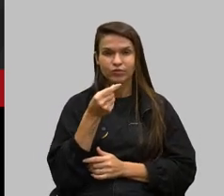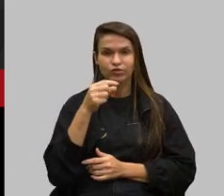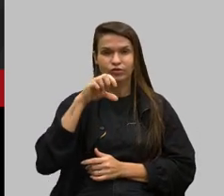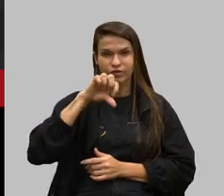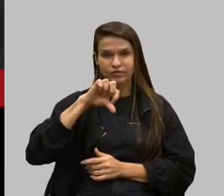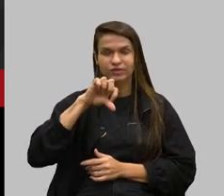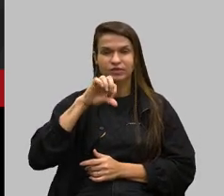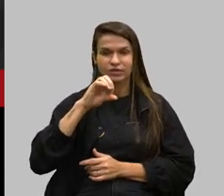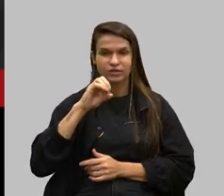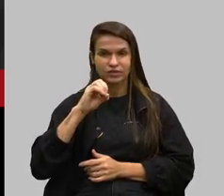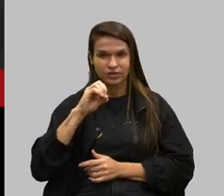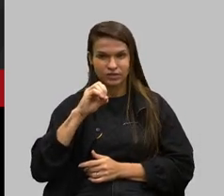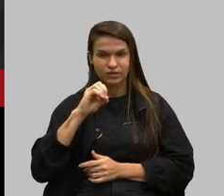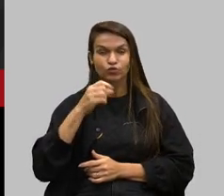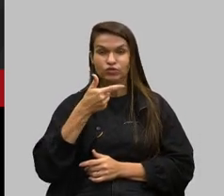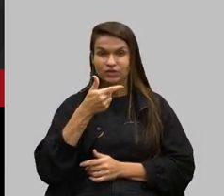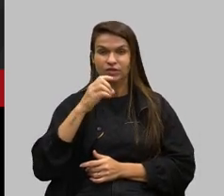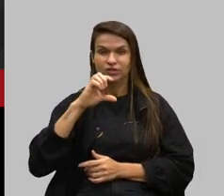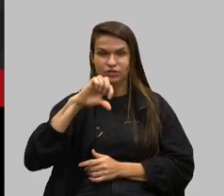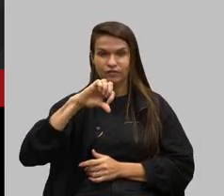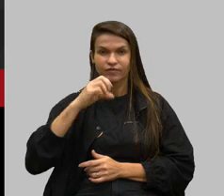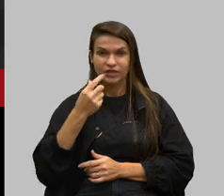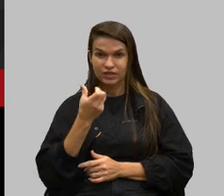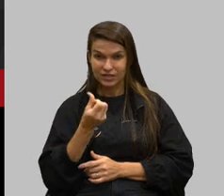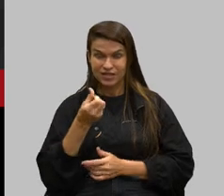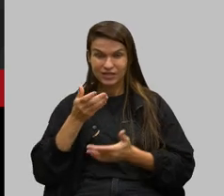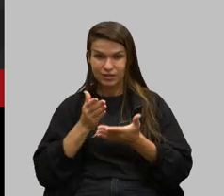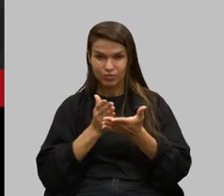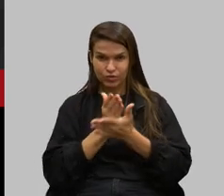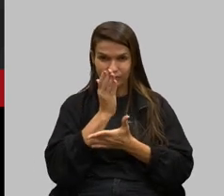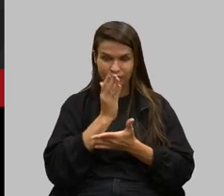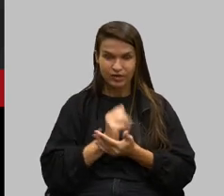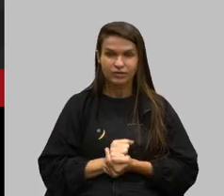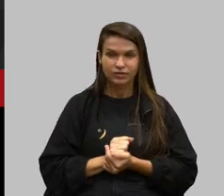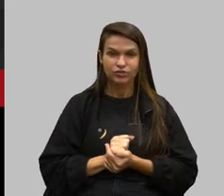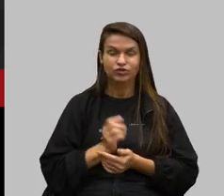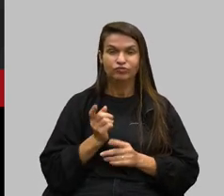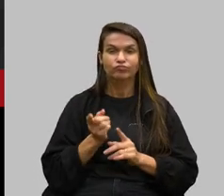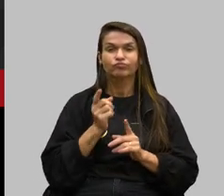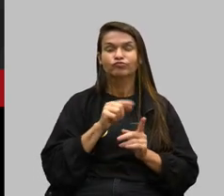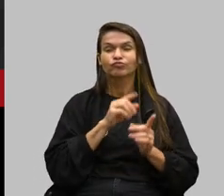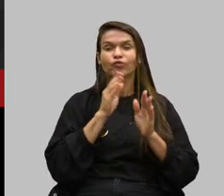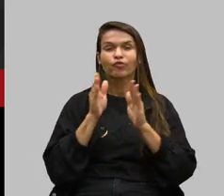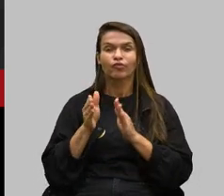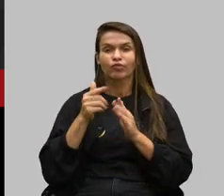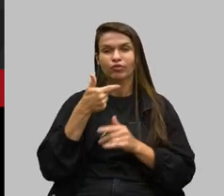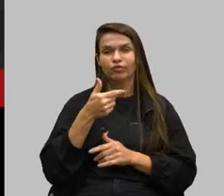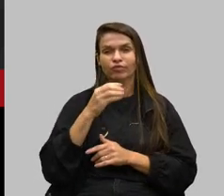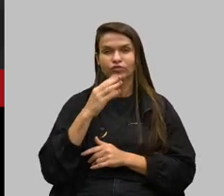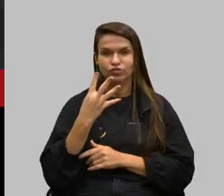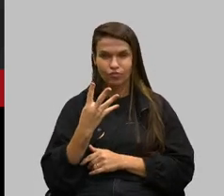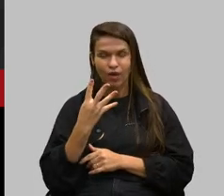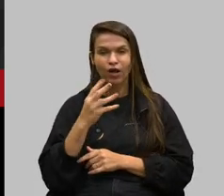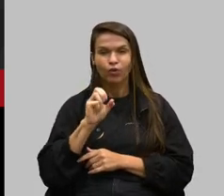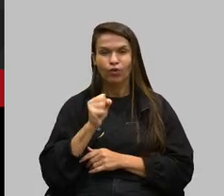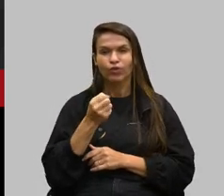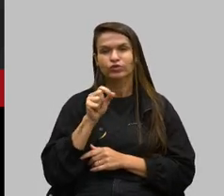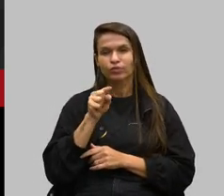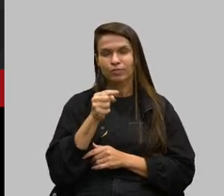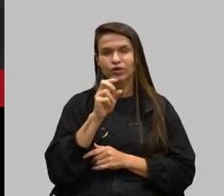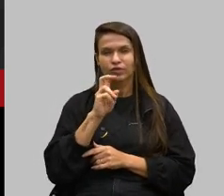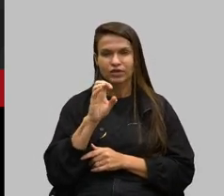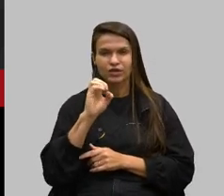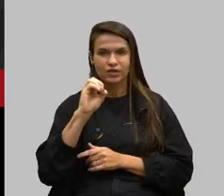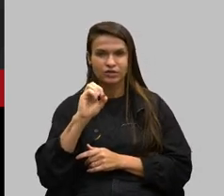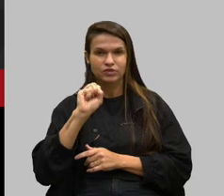626 296 aprovadas e já em 24 8508